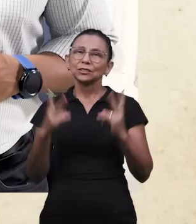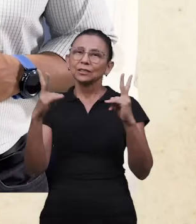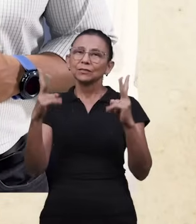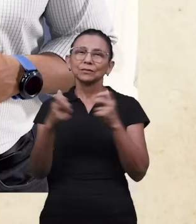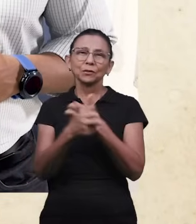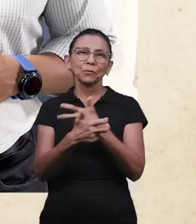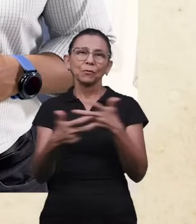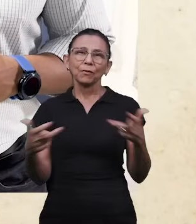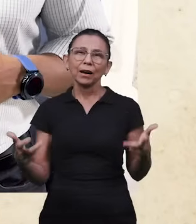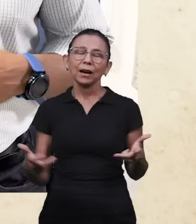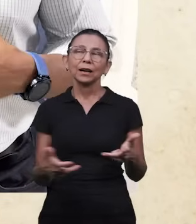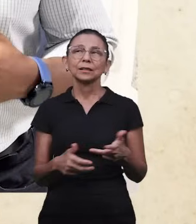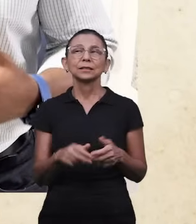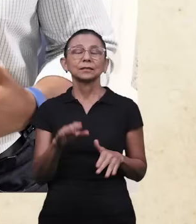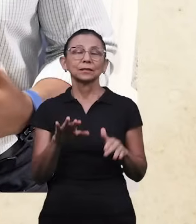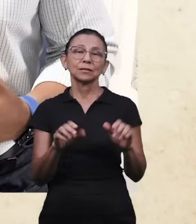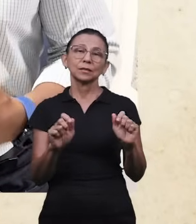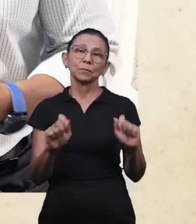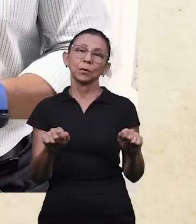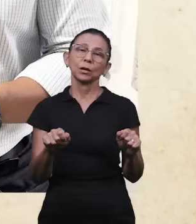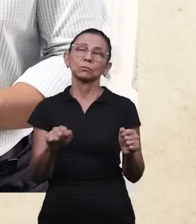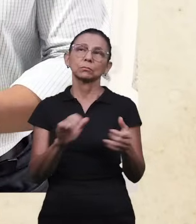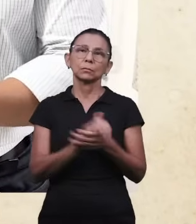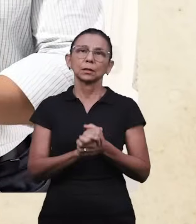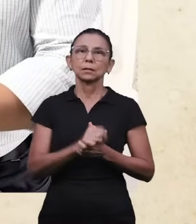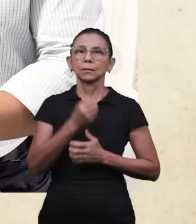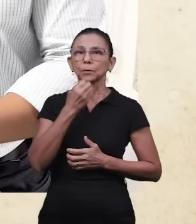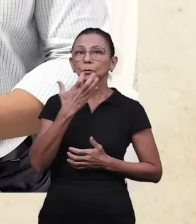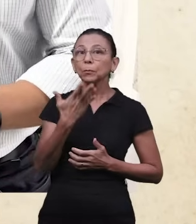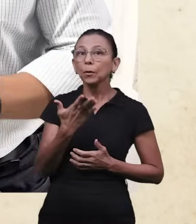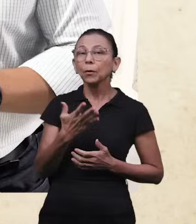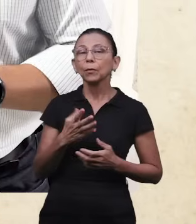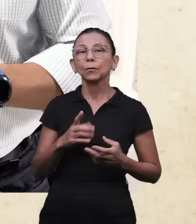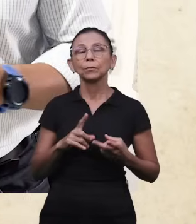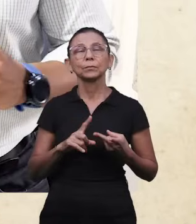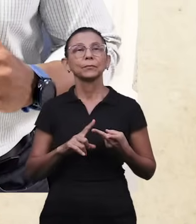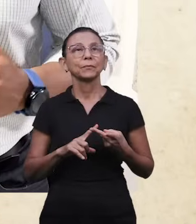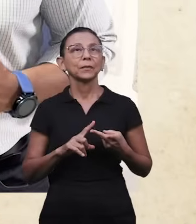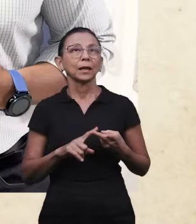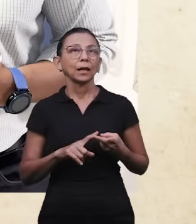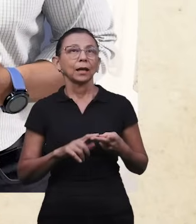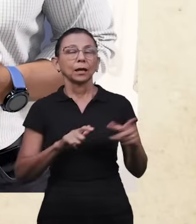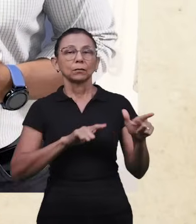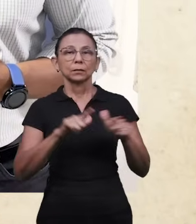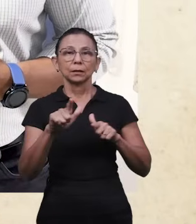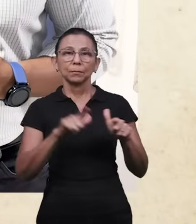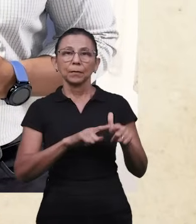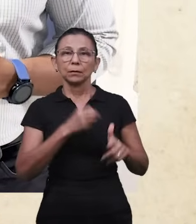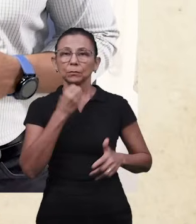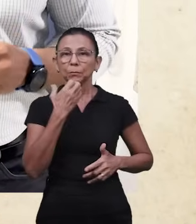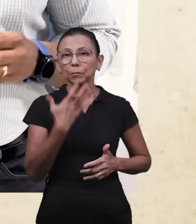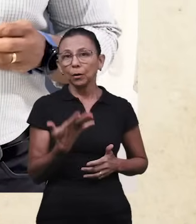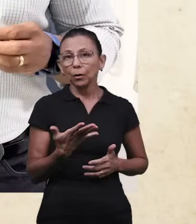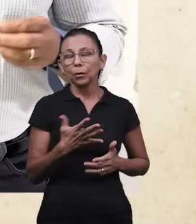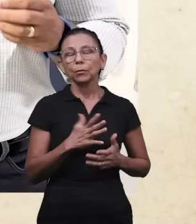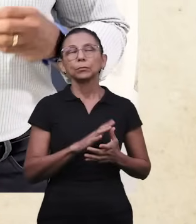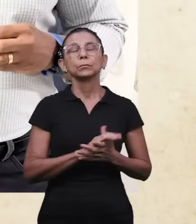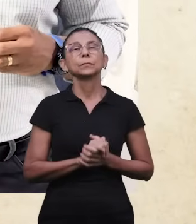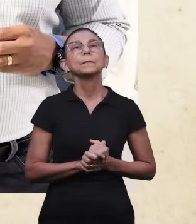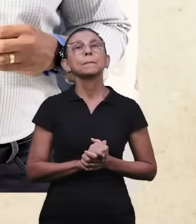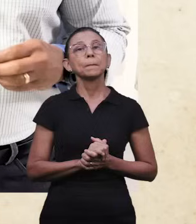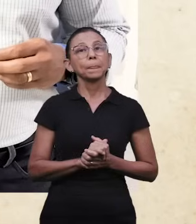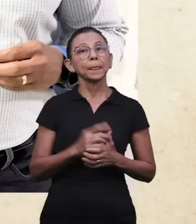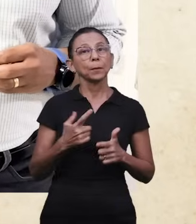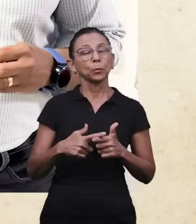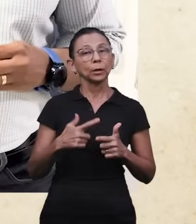Quem sabe um bom casamento, a constituição do lar, que é um outro campo que muito ocupa a mente do jovem. Mas eu acho que a